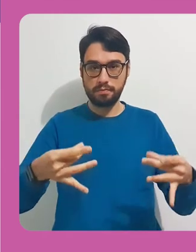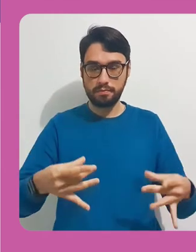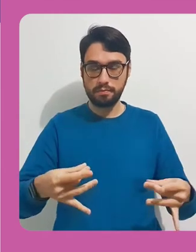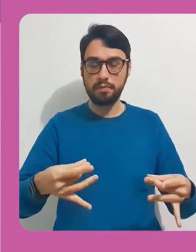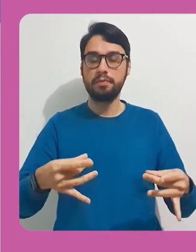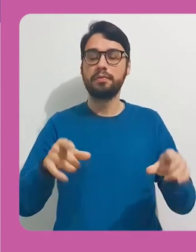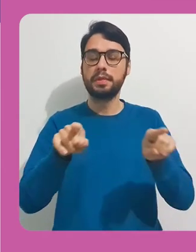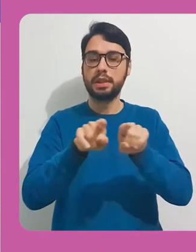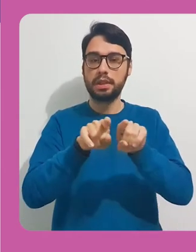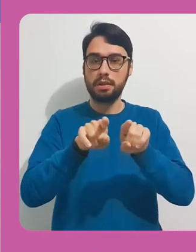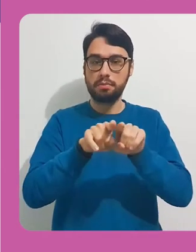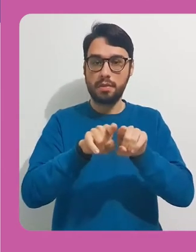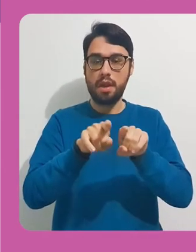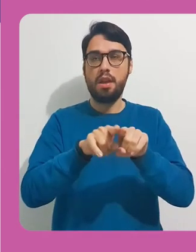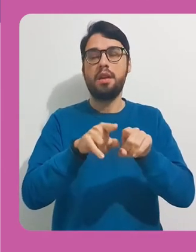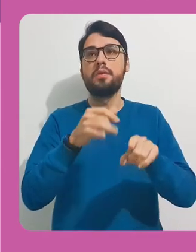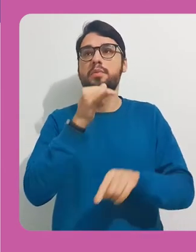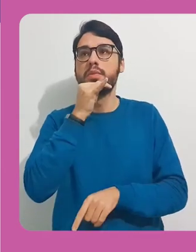a descrição